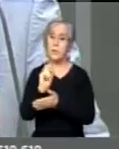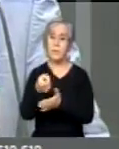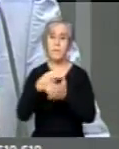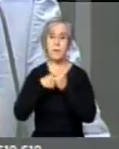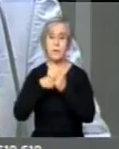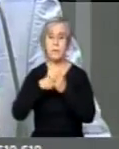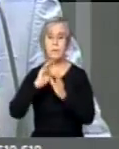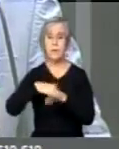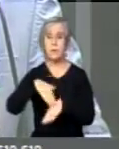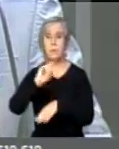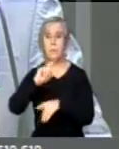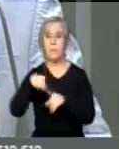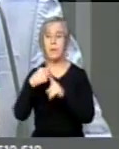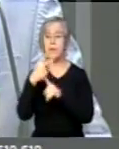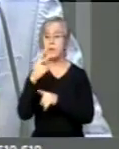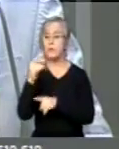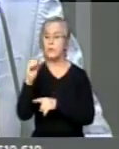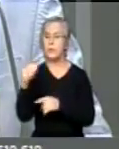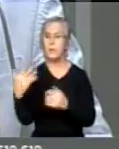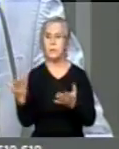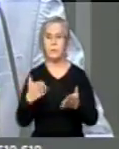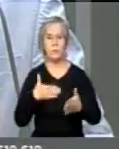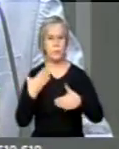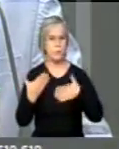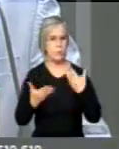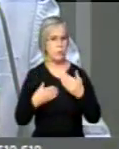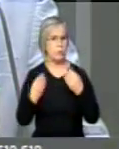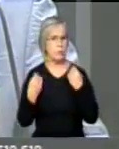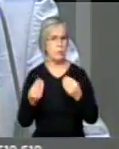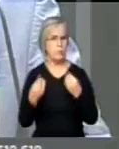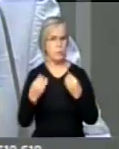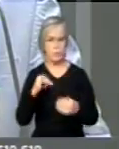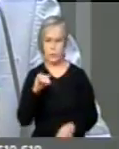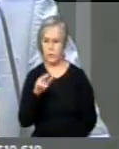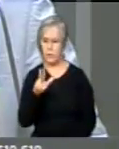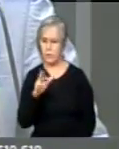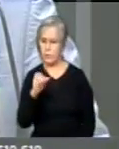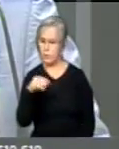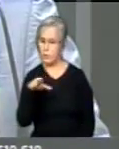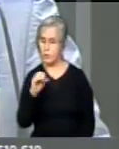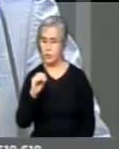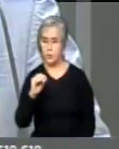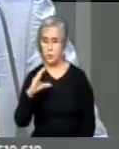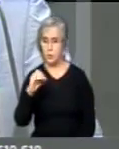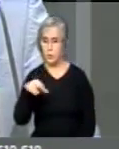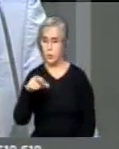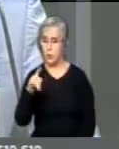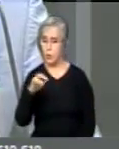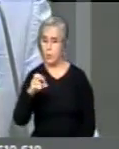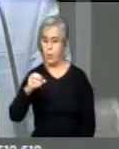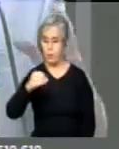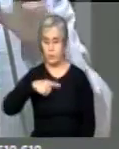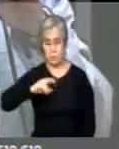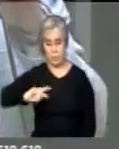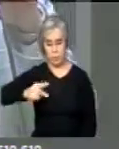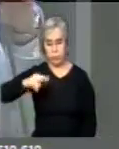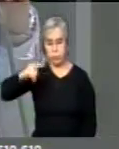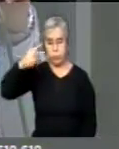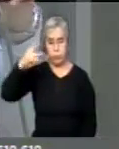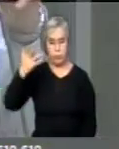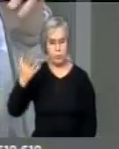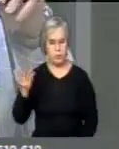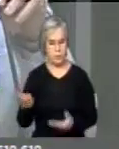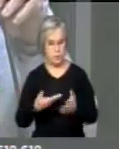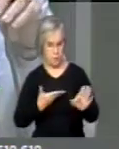200. É assustador esse processo, porque são juros compostos utilizados. Então,